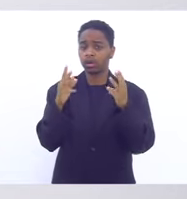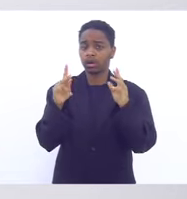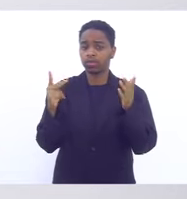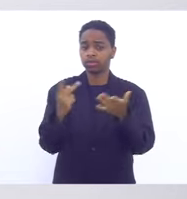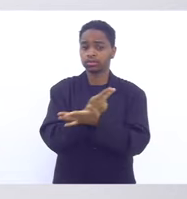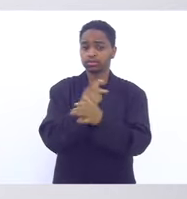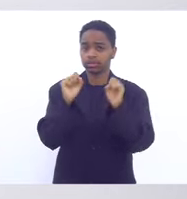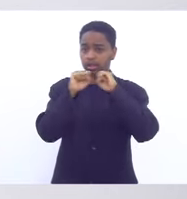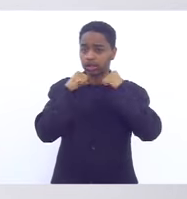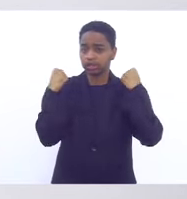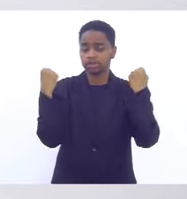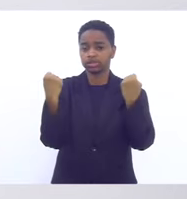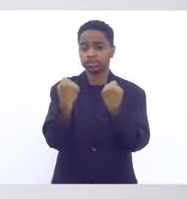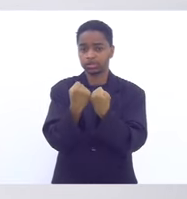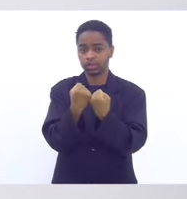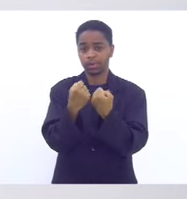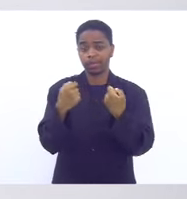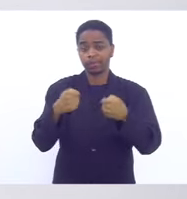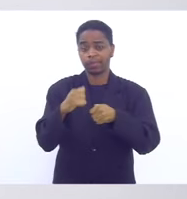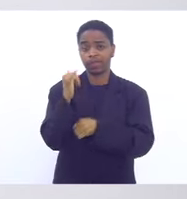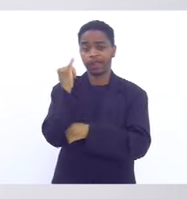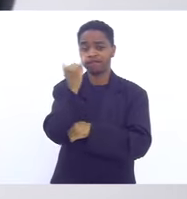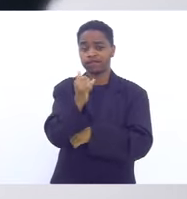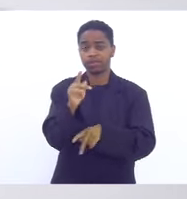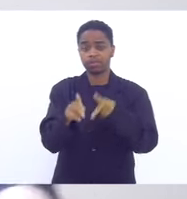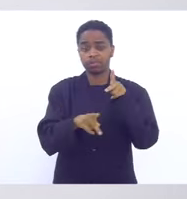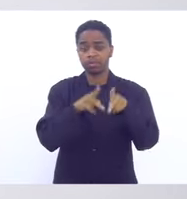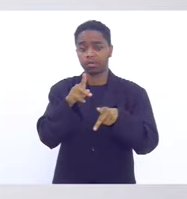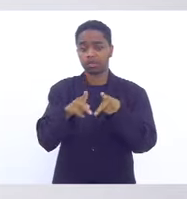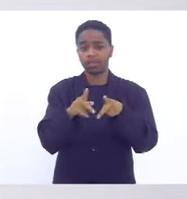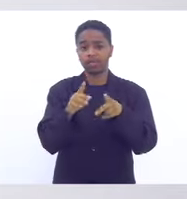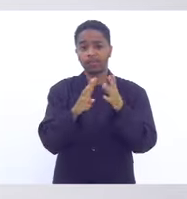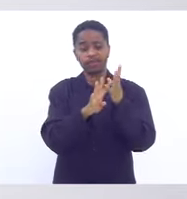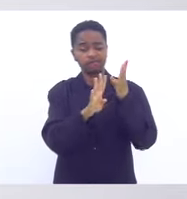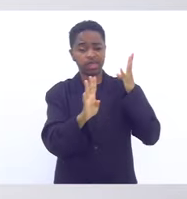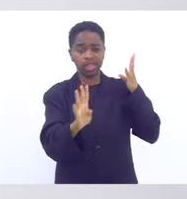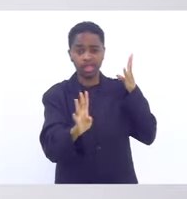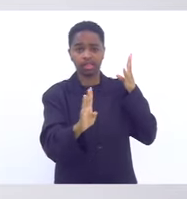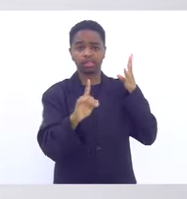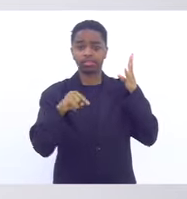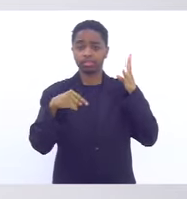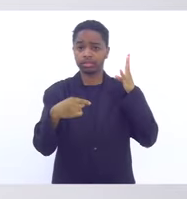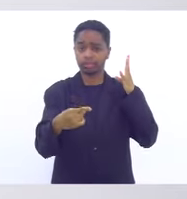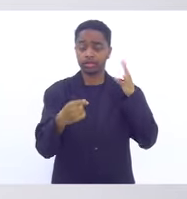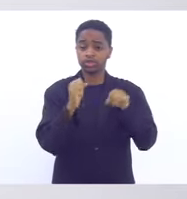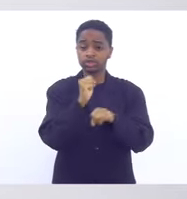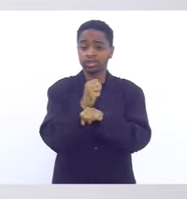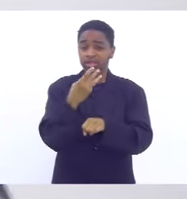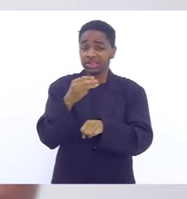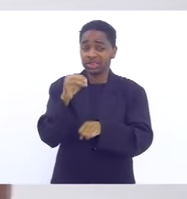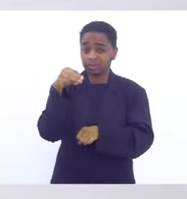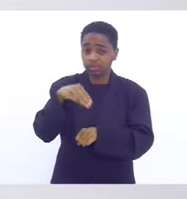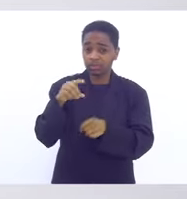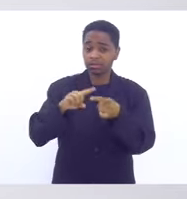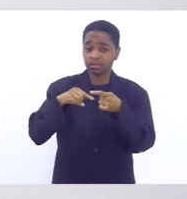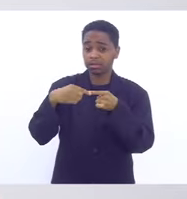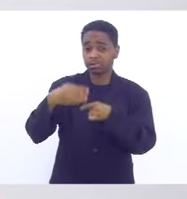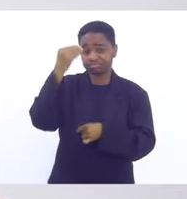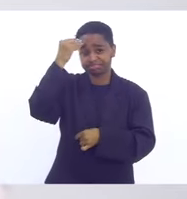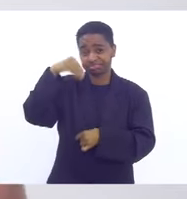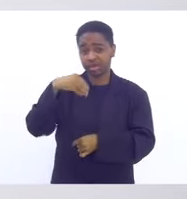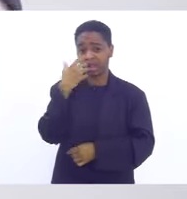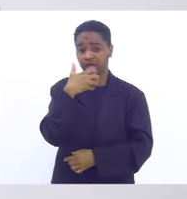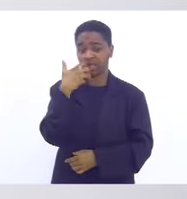Engenhão, que deixam para avisar ao público que ficou na fila ao longo do dia, entraram no Engenhão, esperou 30 minutos, a cantora desiste de